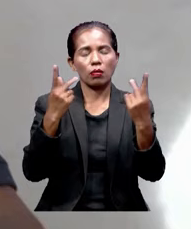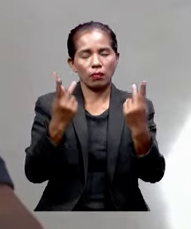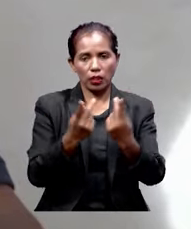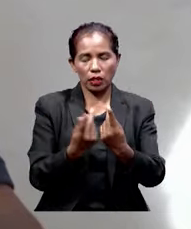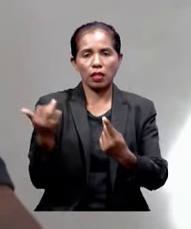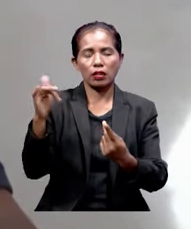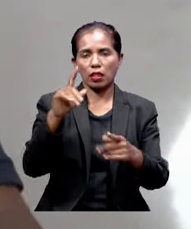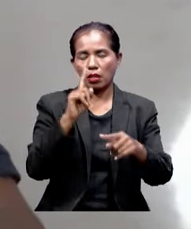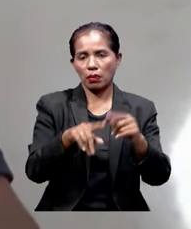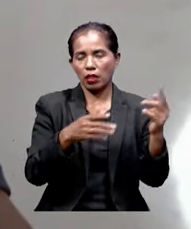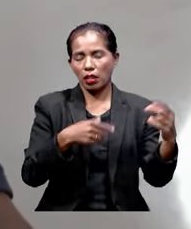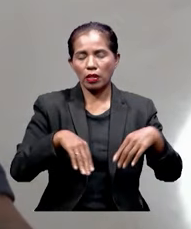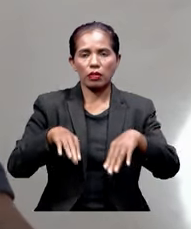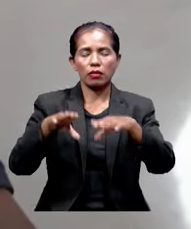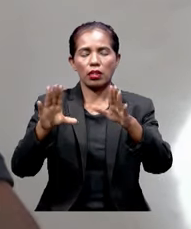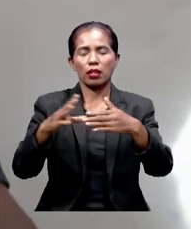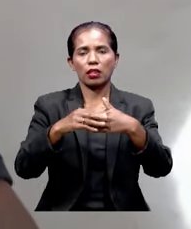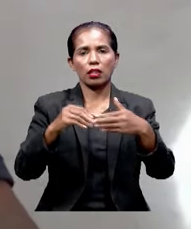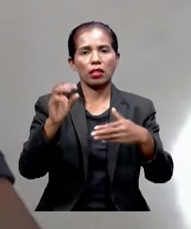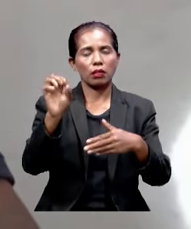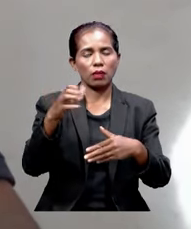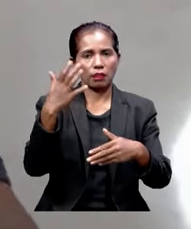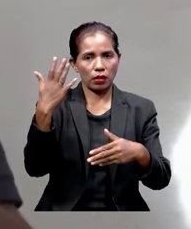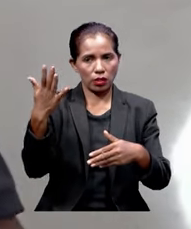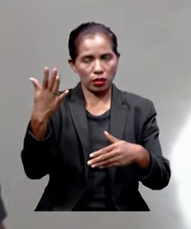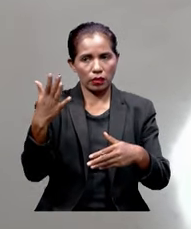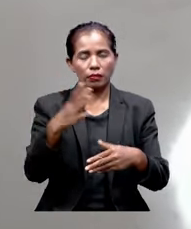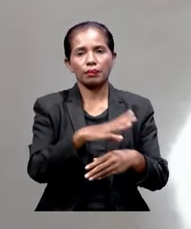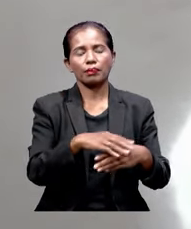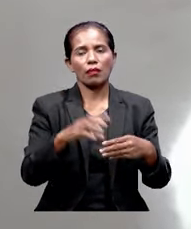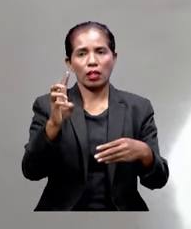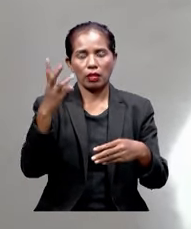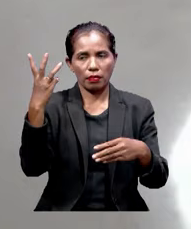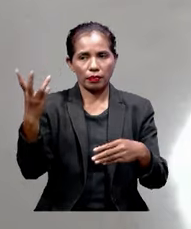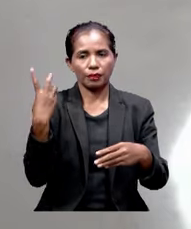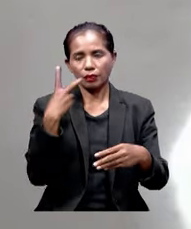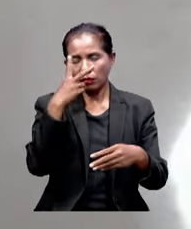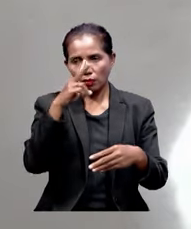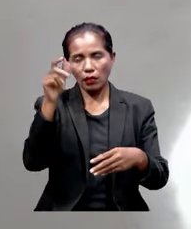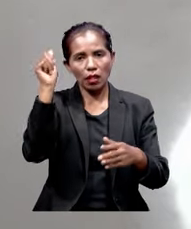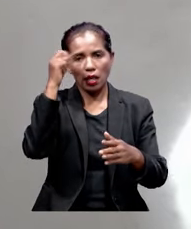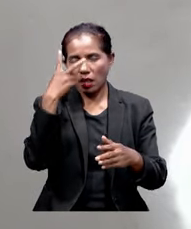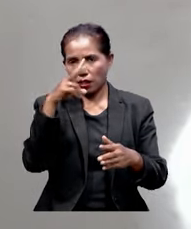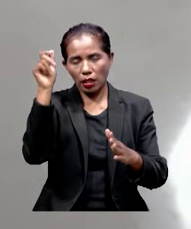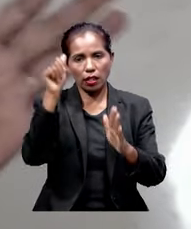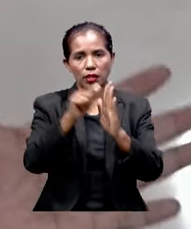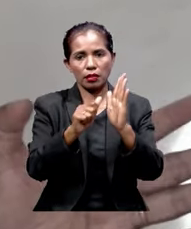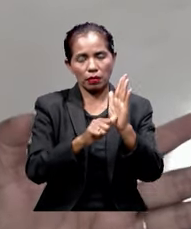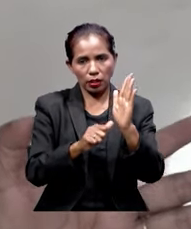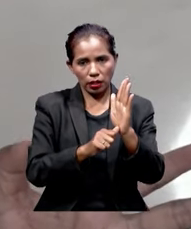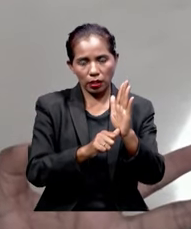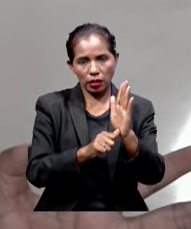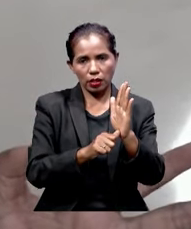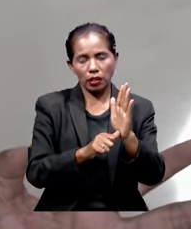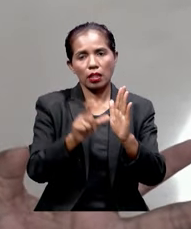a $15. Sir fan entre 14 to 15. Tamba si dakar haleba analis belei. Asesu ba